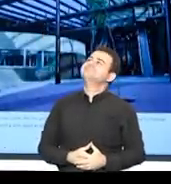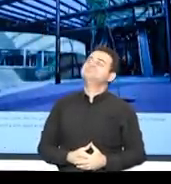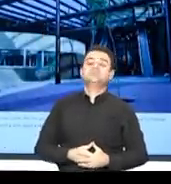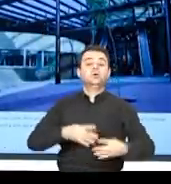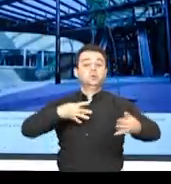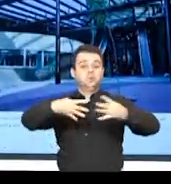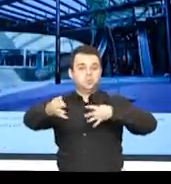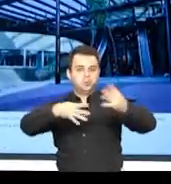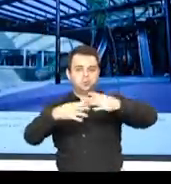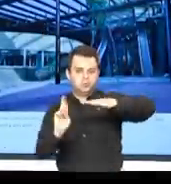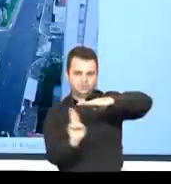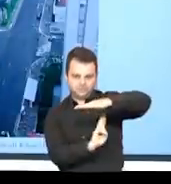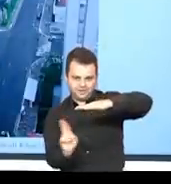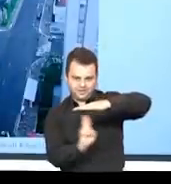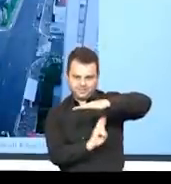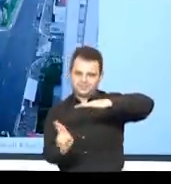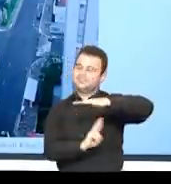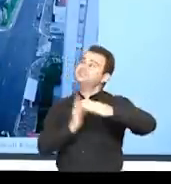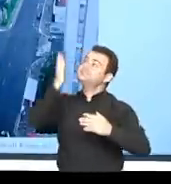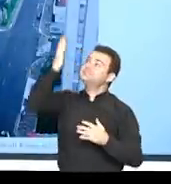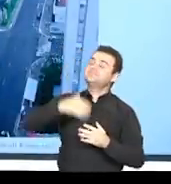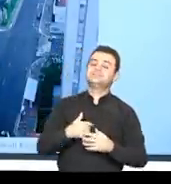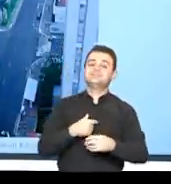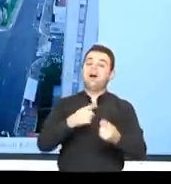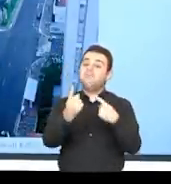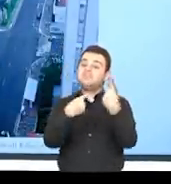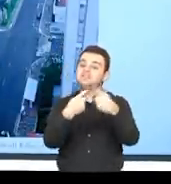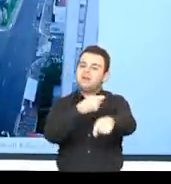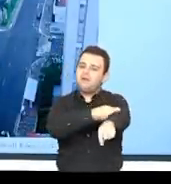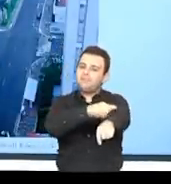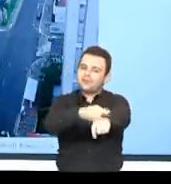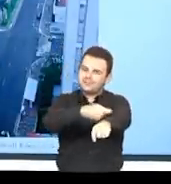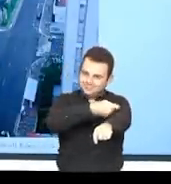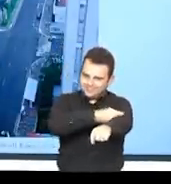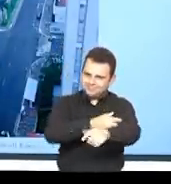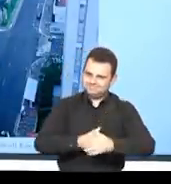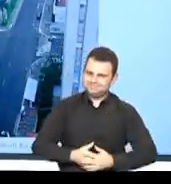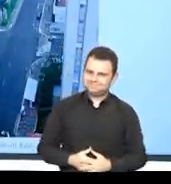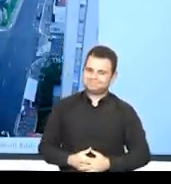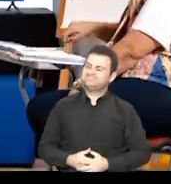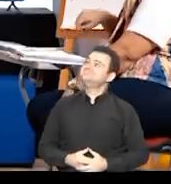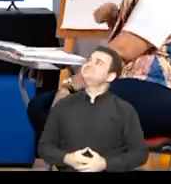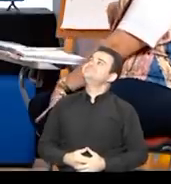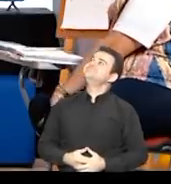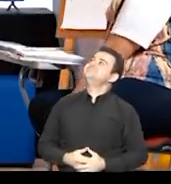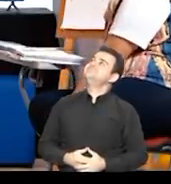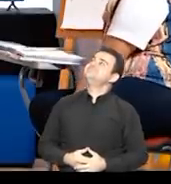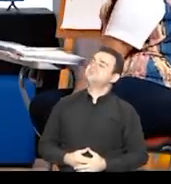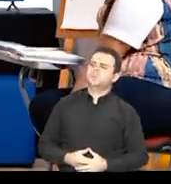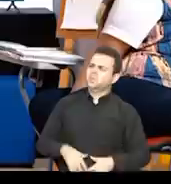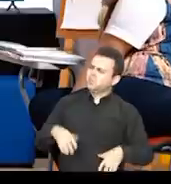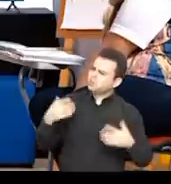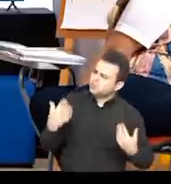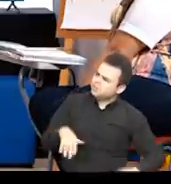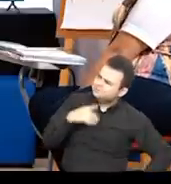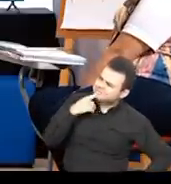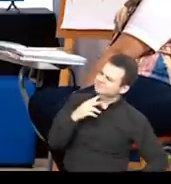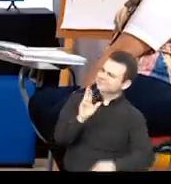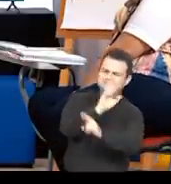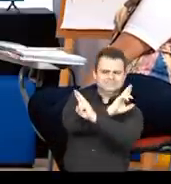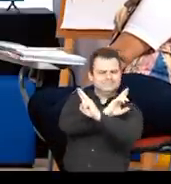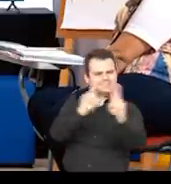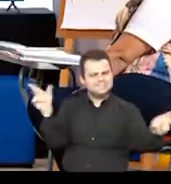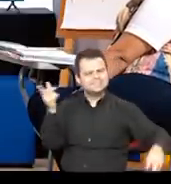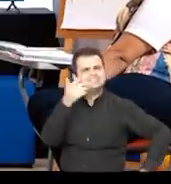o terminal rodoviário, a Avenida Alberto Andaló. Uau, mas tá muito